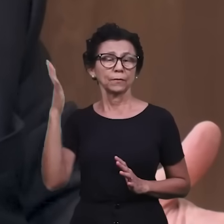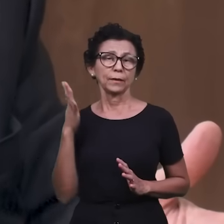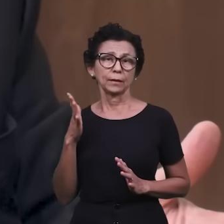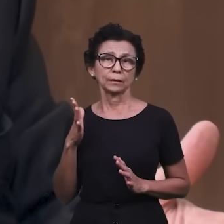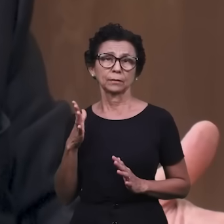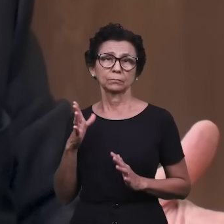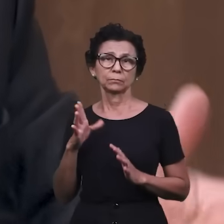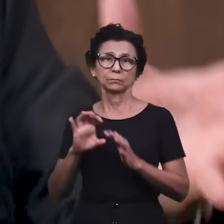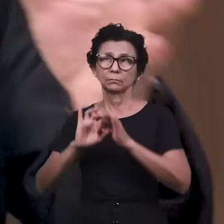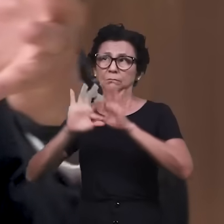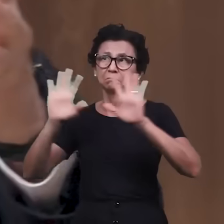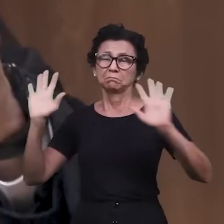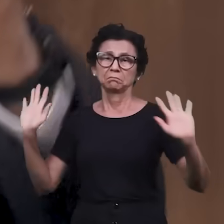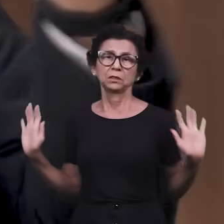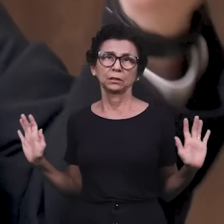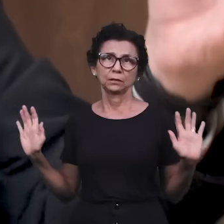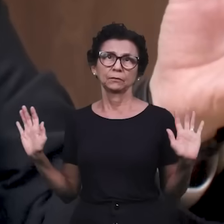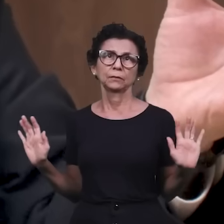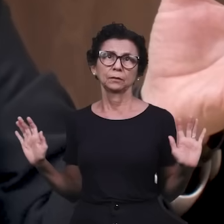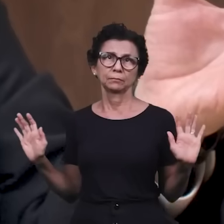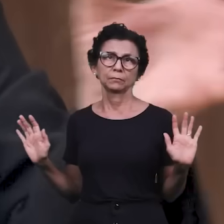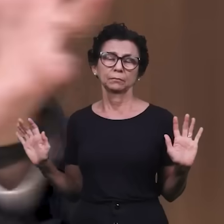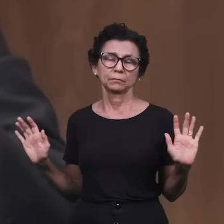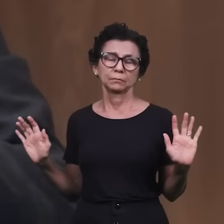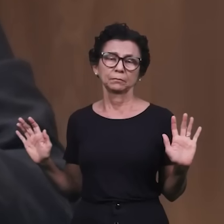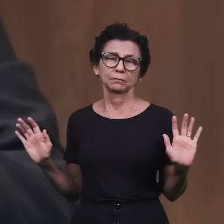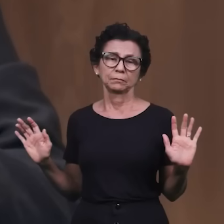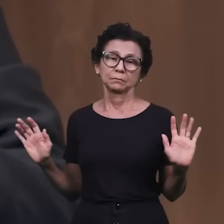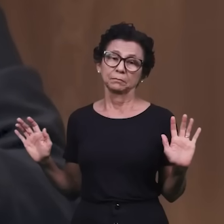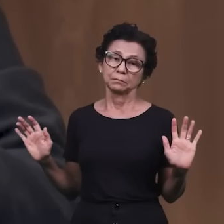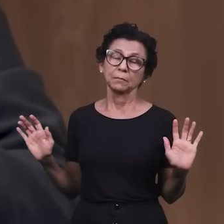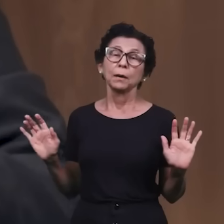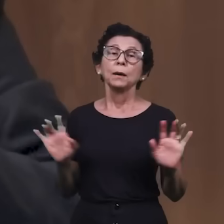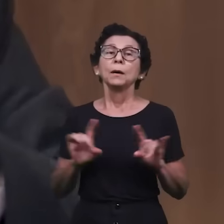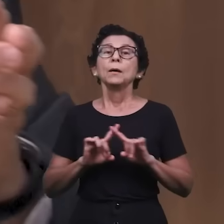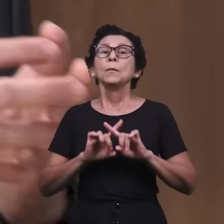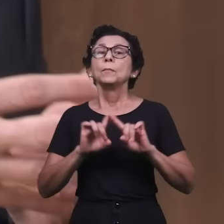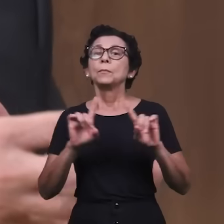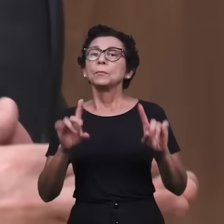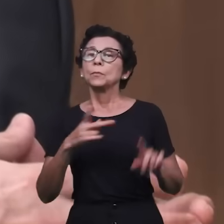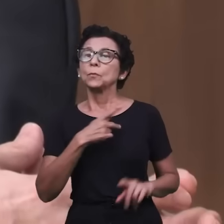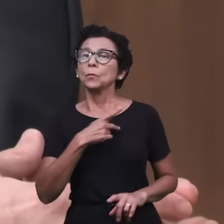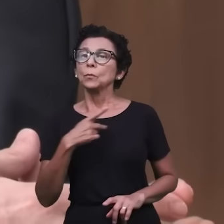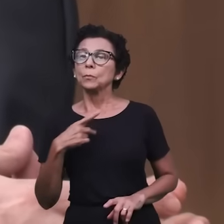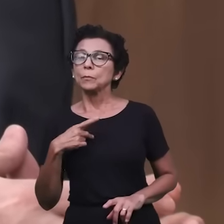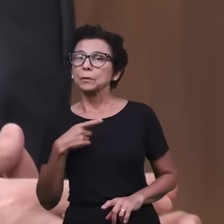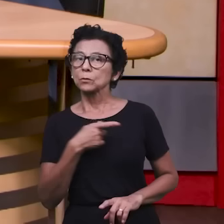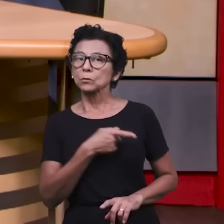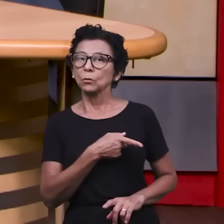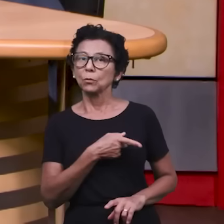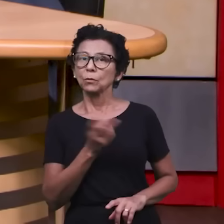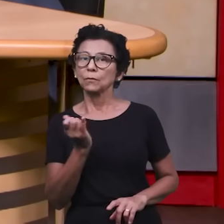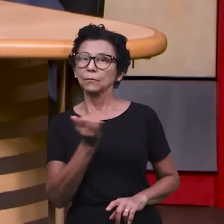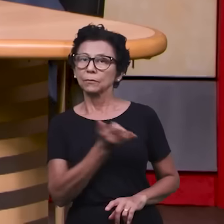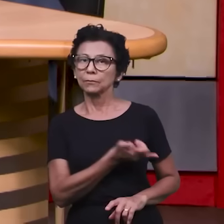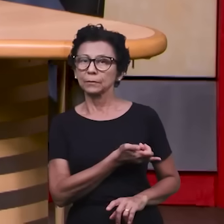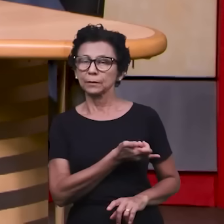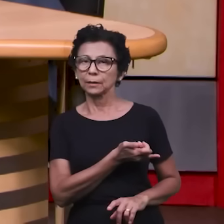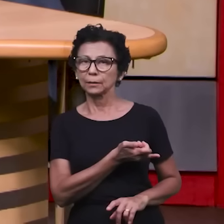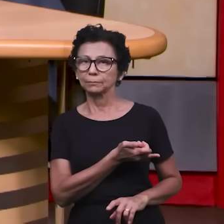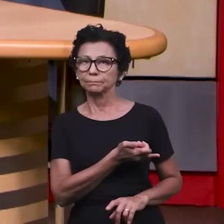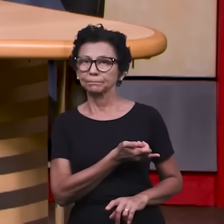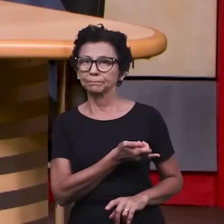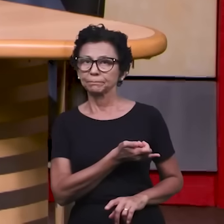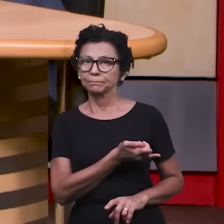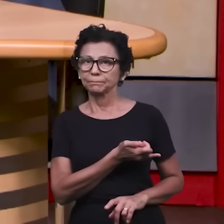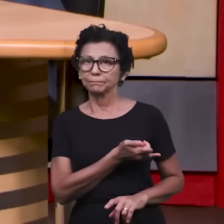quer. Nossa. Seja num lado ou em outro, aquilo deve ser levado ao pastor. Ao ministério, que tem um governo. Não é? Muito